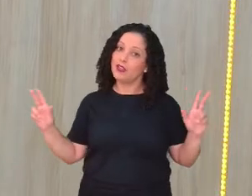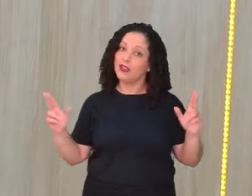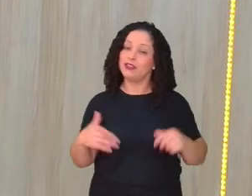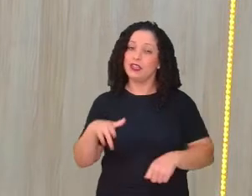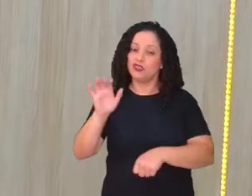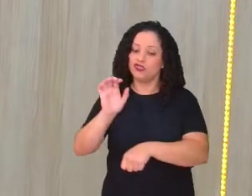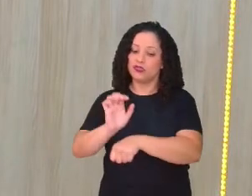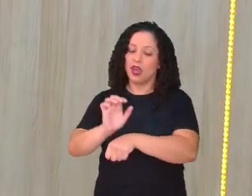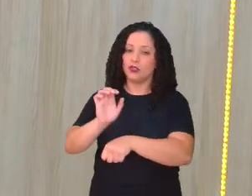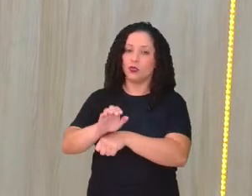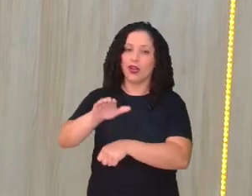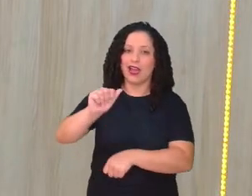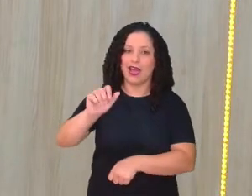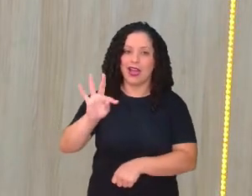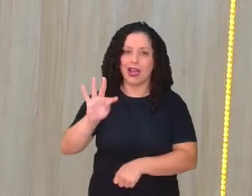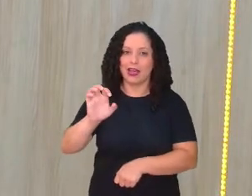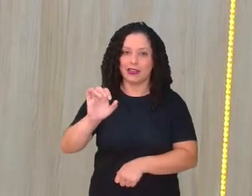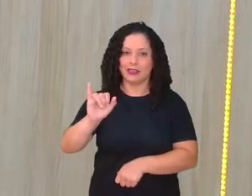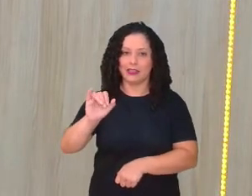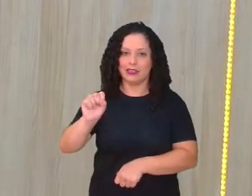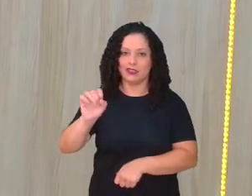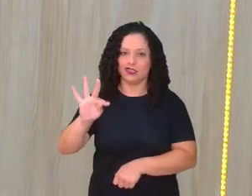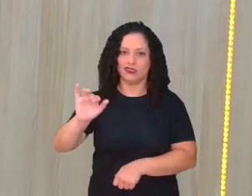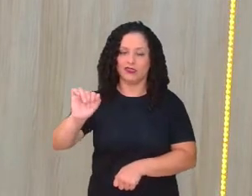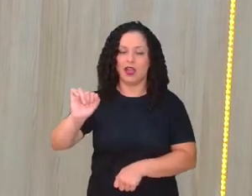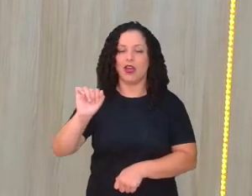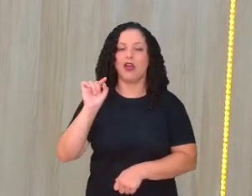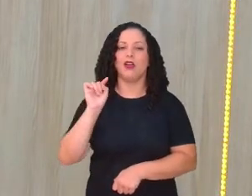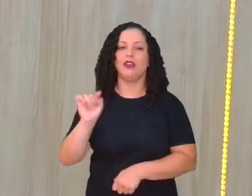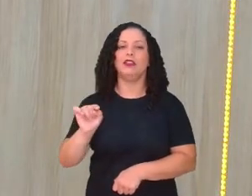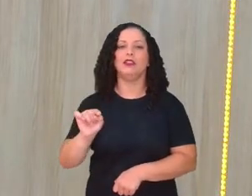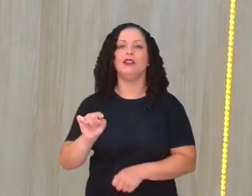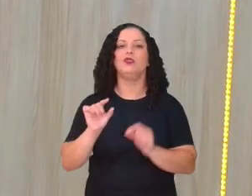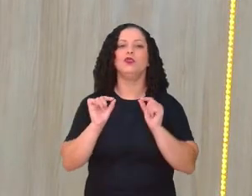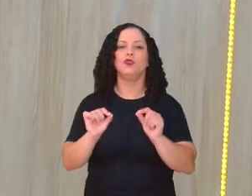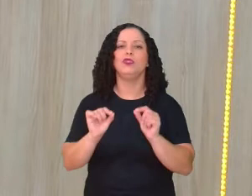Estado ateísta é um Estado que ele não somente não